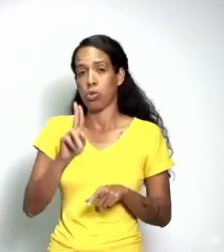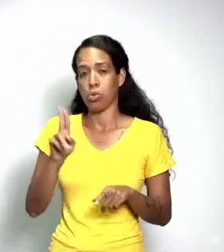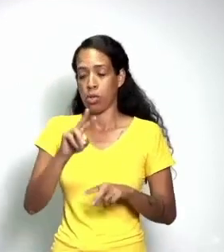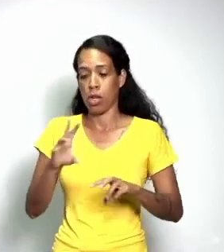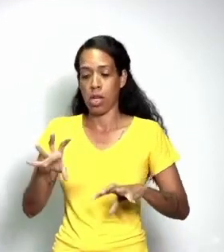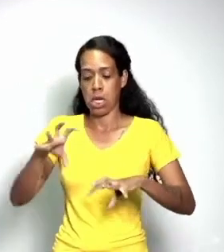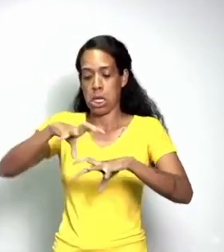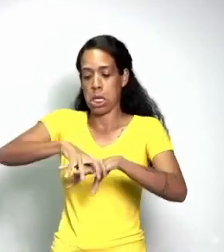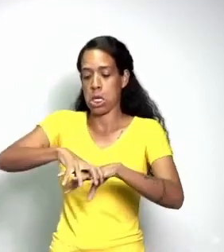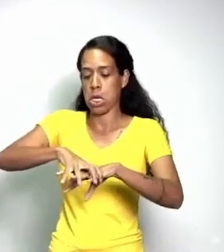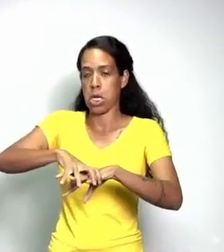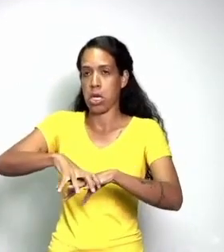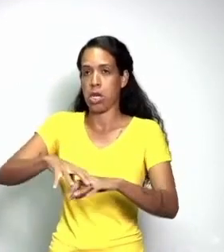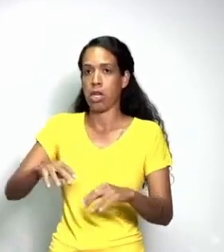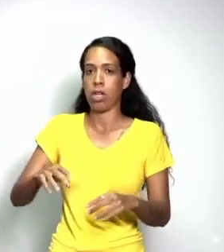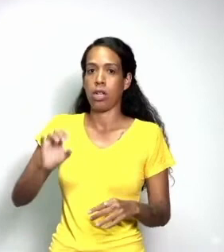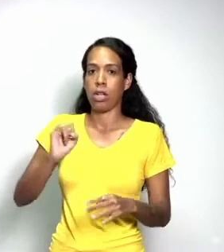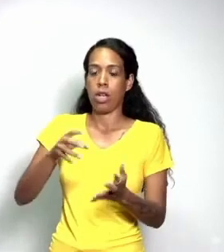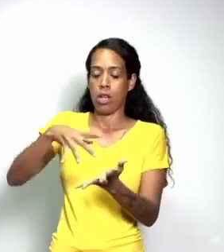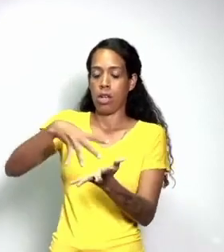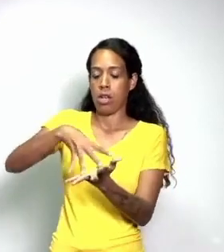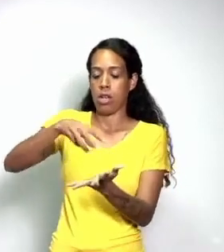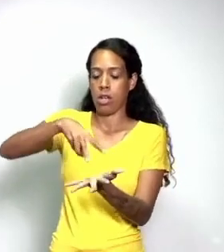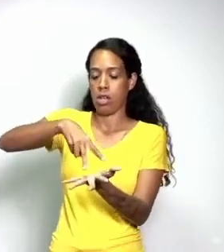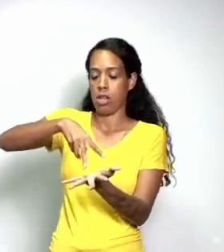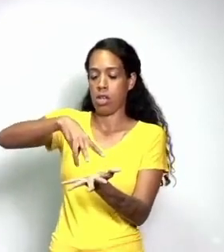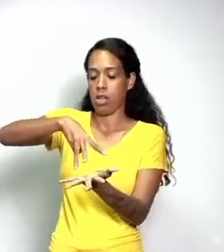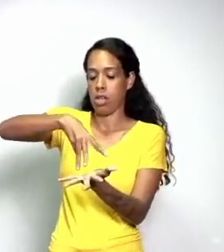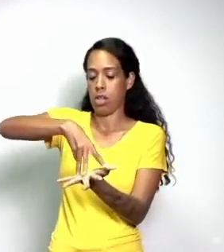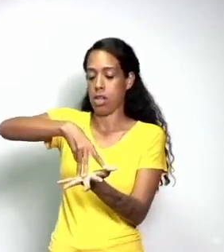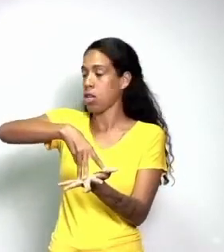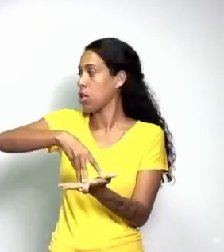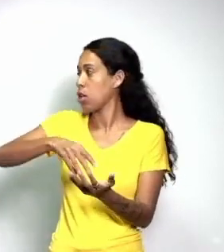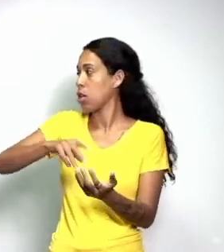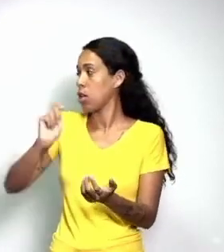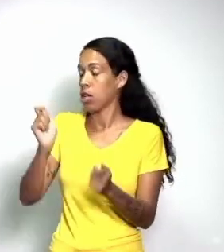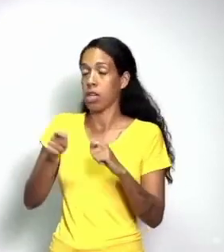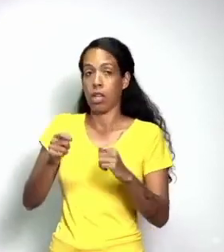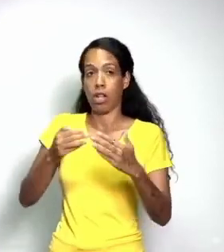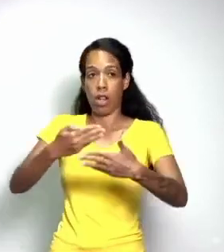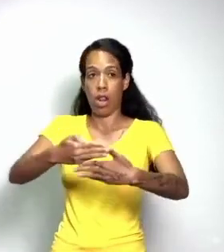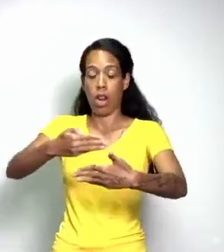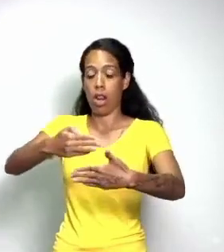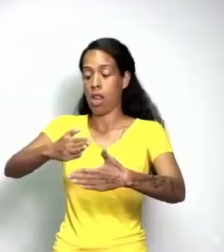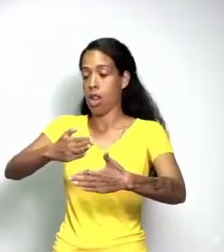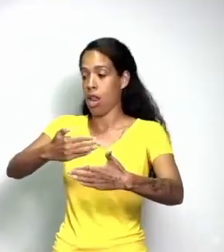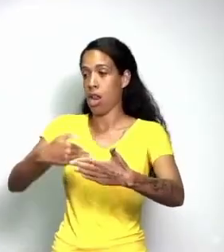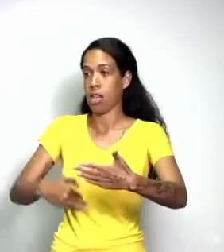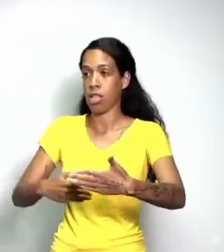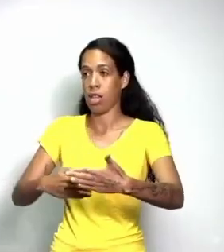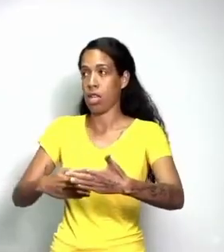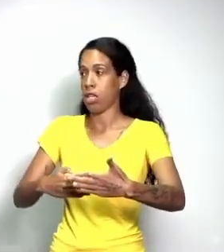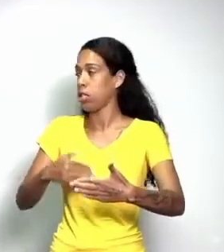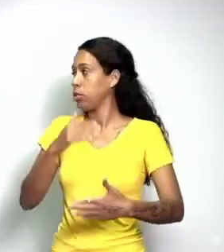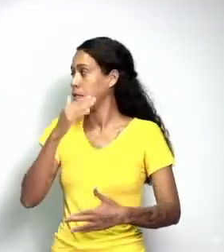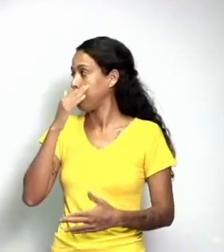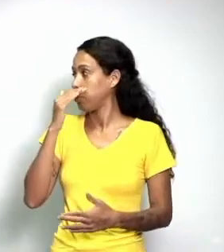garra, pensando em colocar no tripé, e também o acessório que a gente coloca atrás do motor de foco,